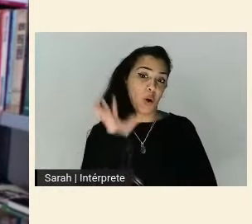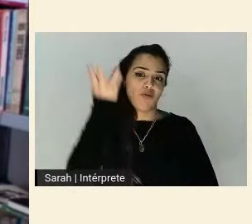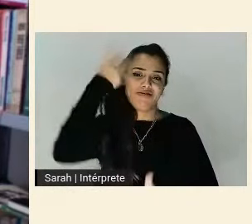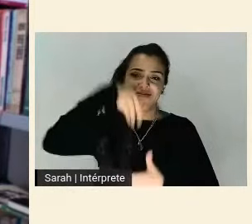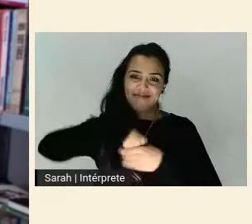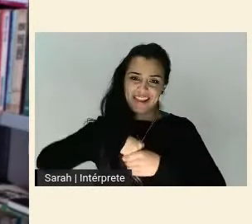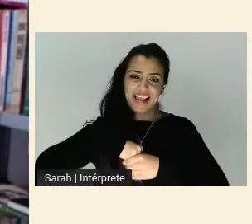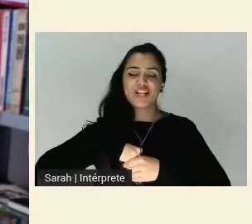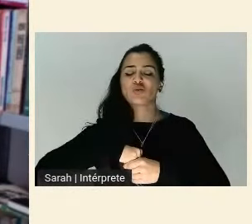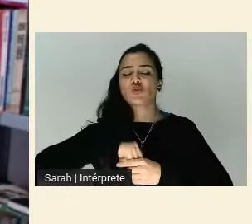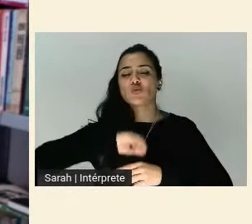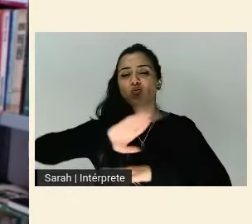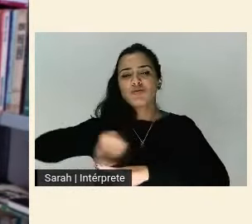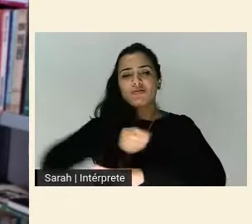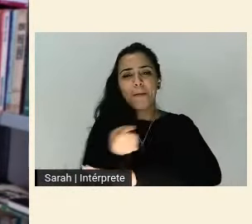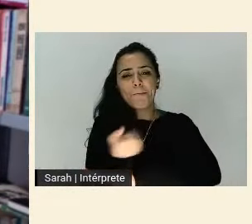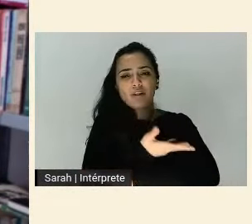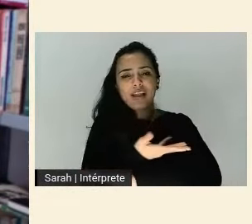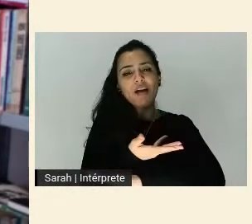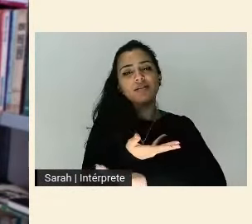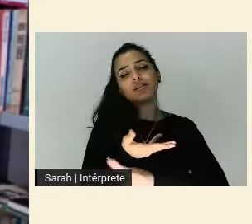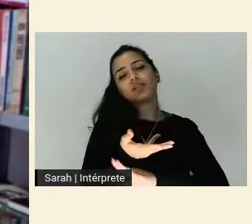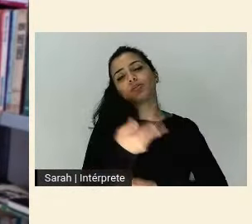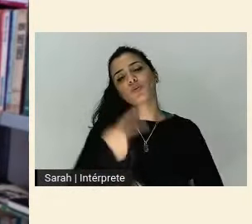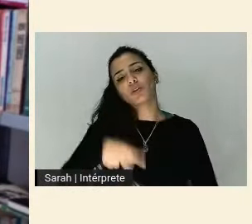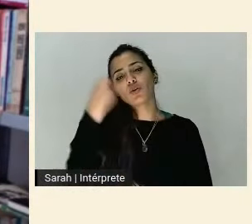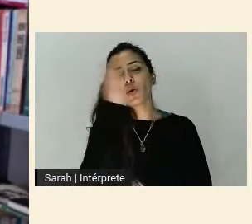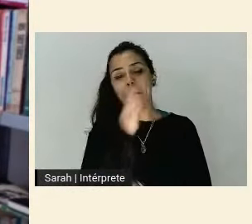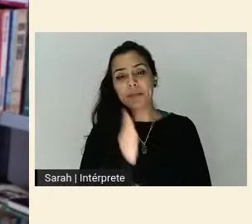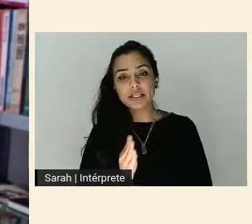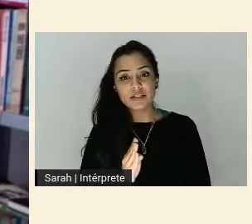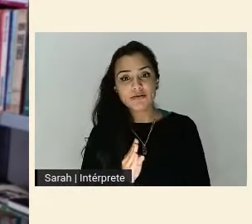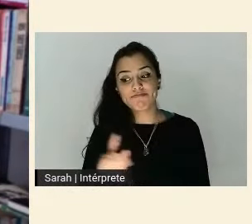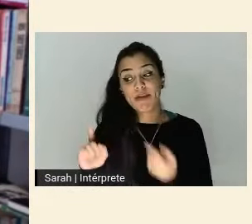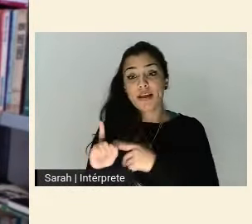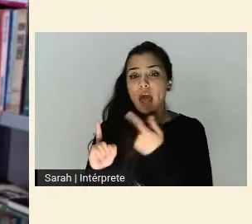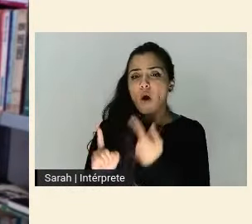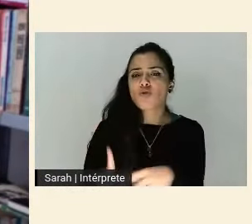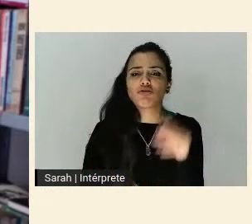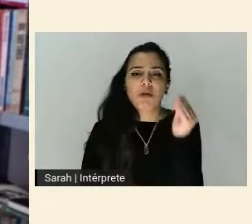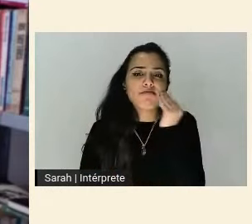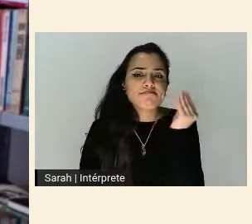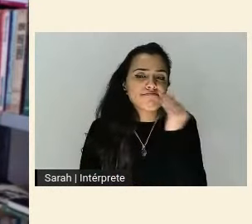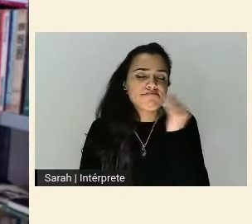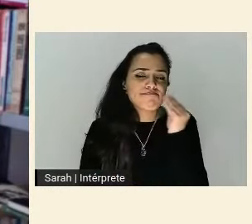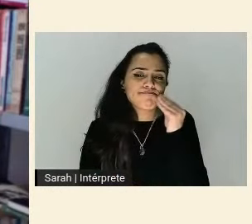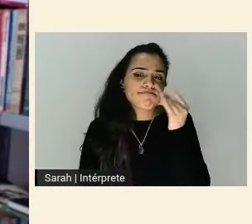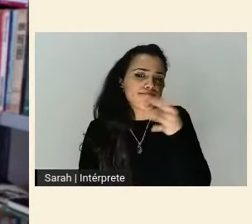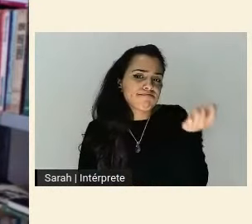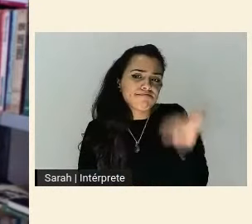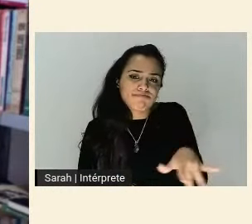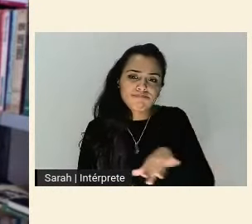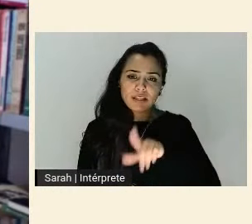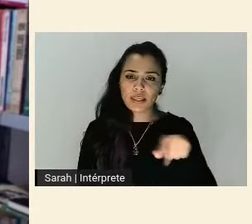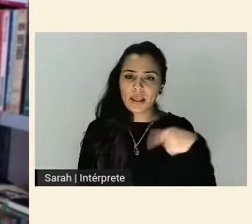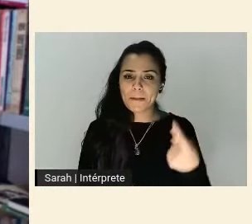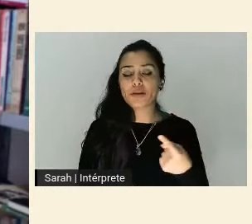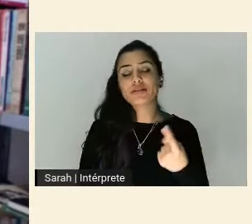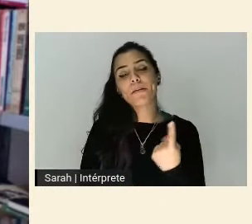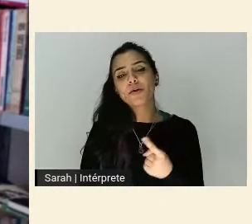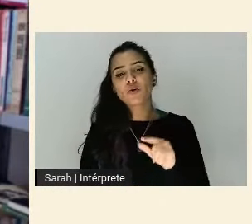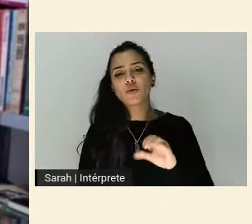próprio modernismo no Brasil. E isso é a última tentativa que ele faz. O texto de 1976